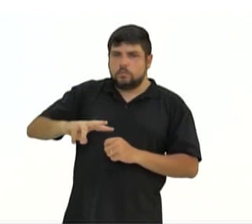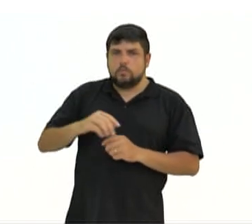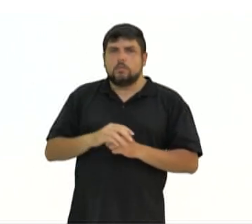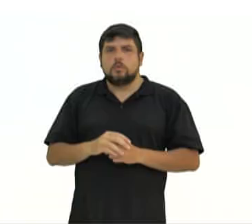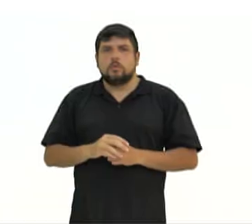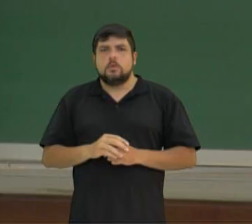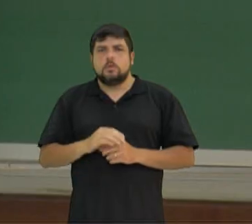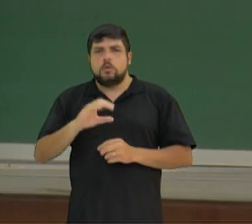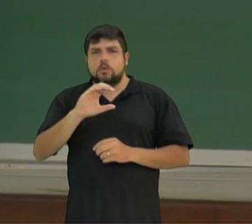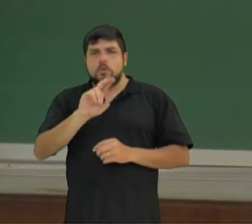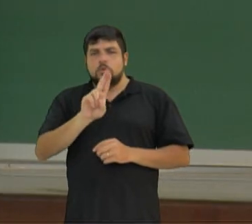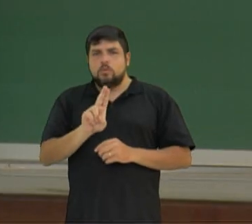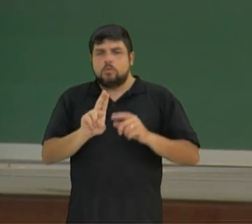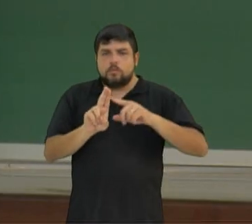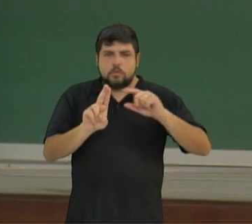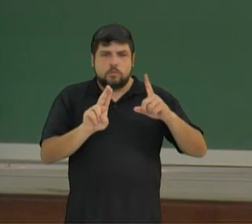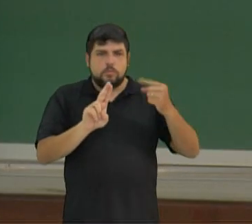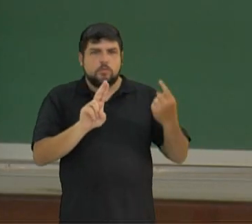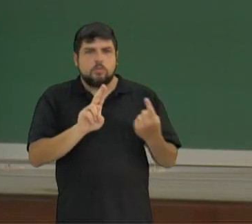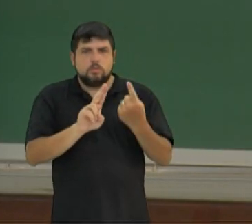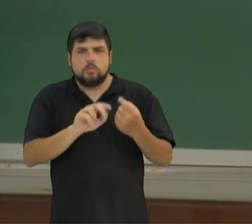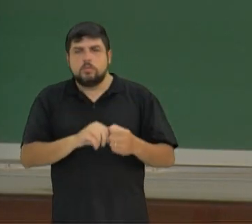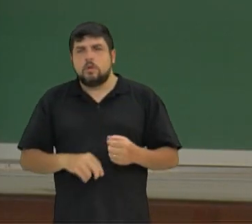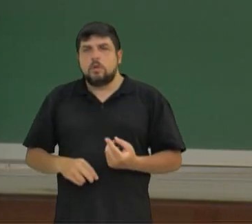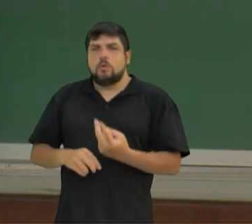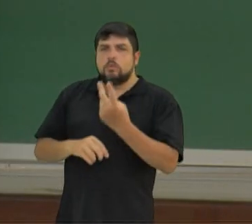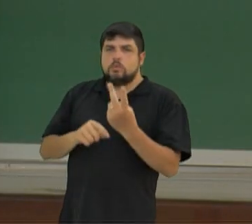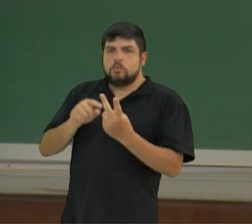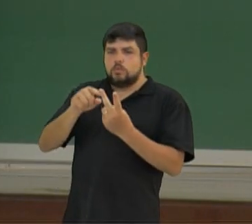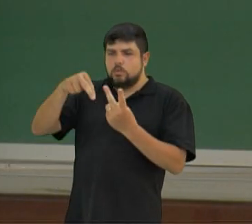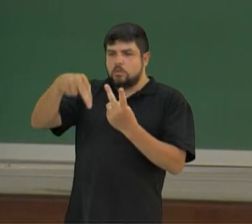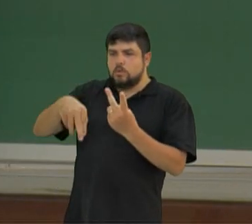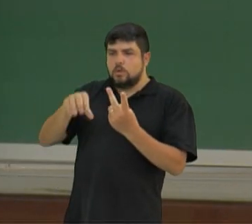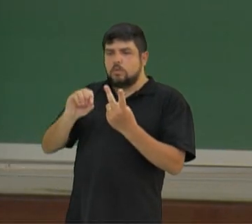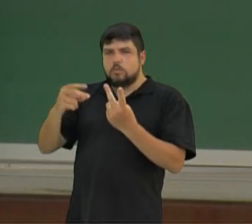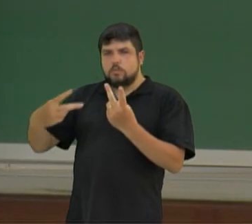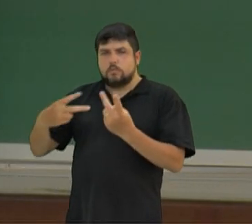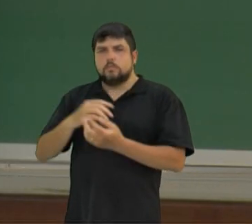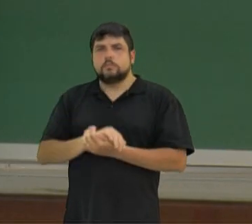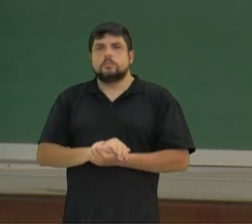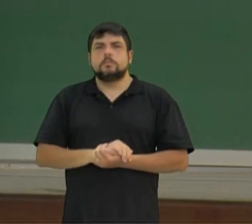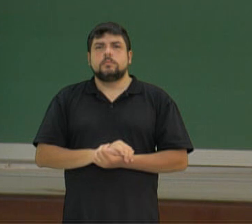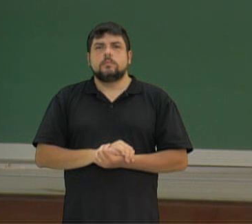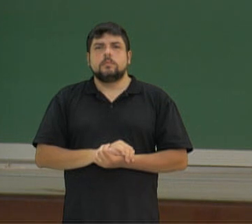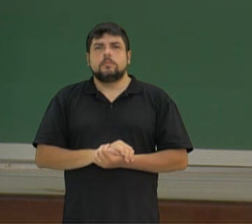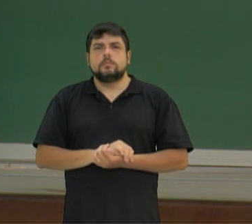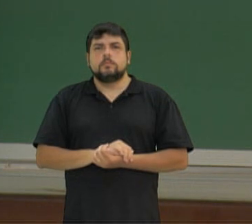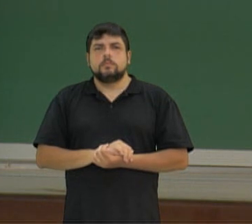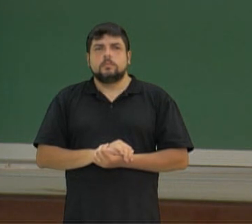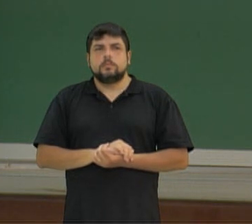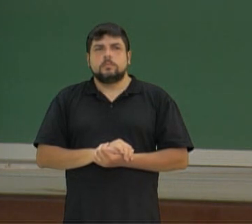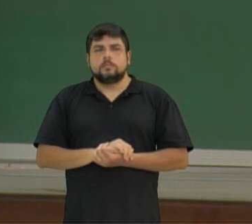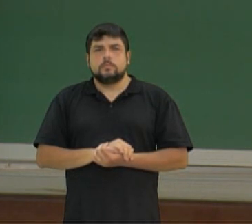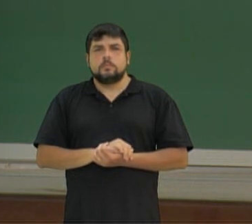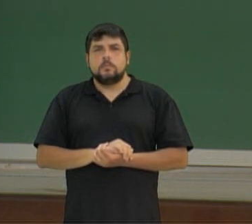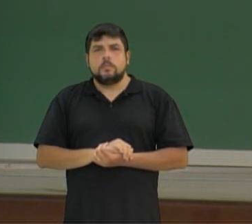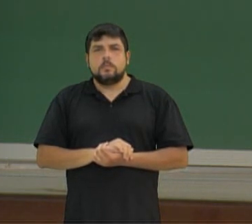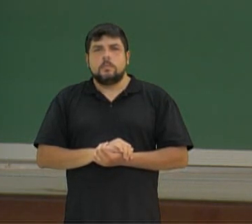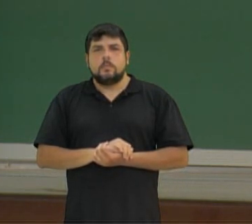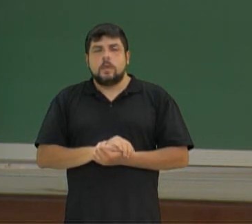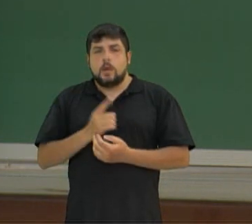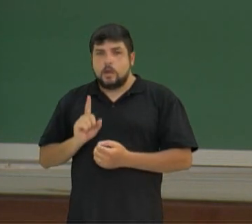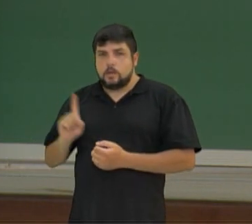do CuNO3, 2, e o 2 será o coeficiente do NO2. Preenchendo esses dois aqui que estão